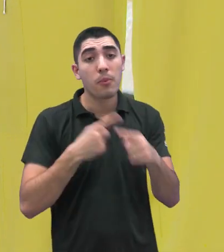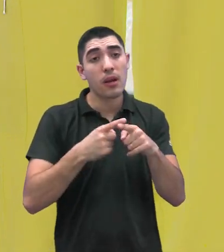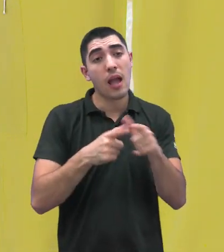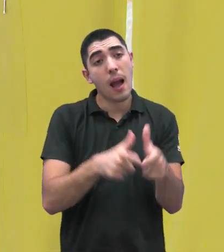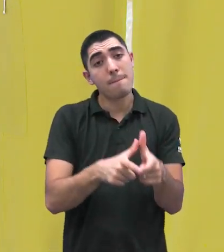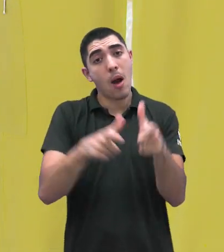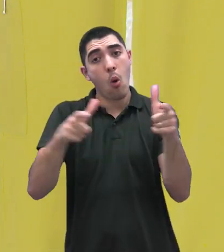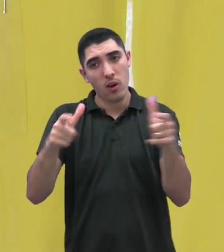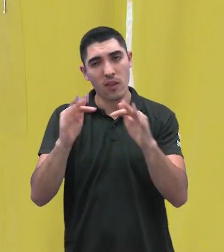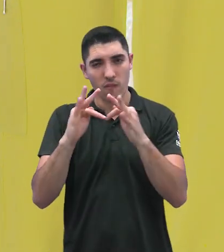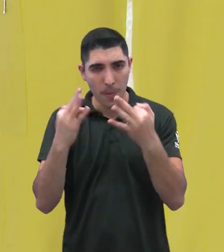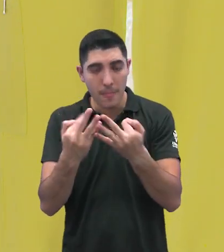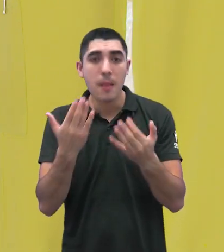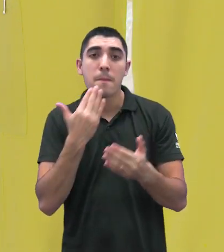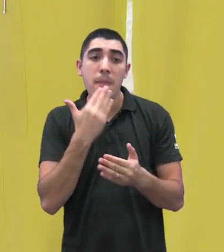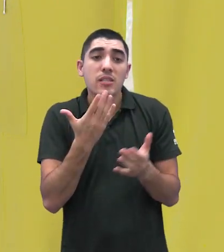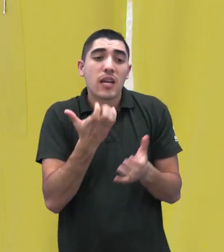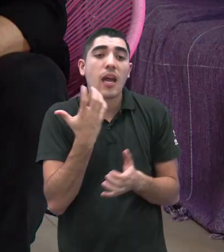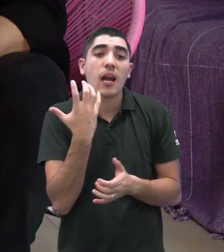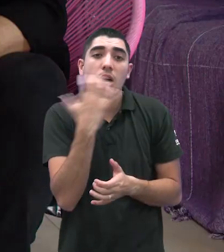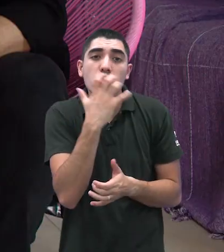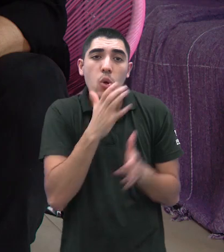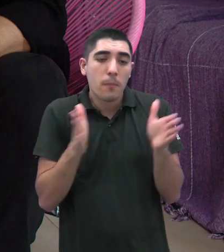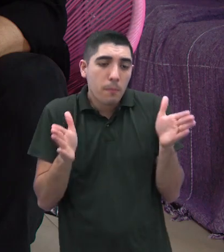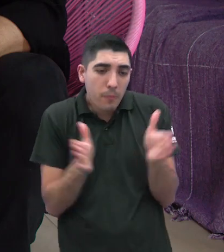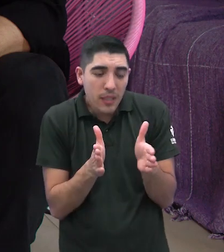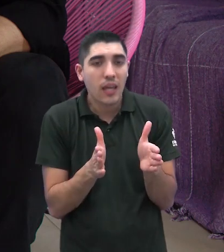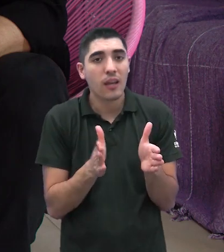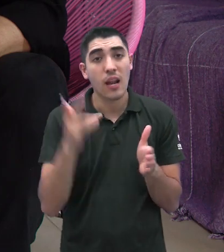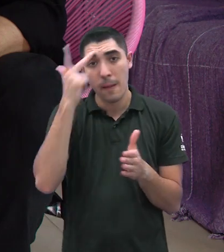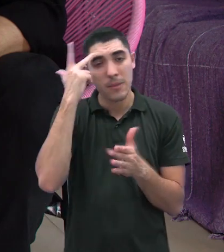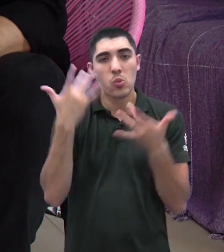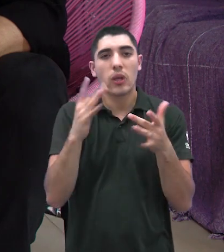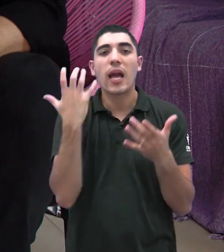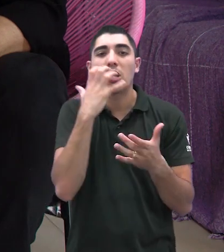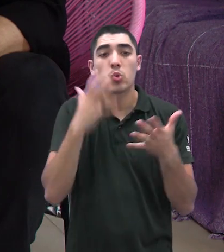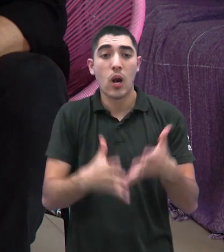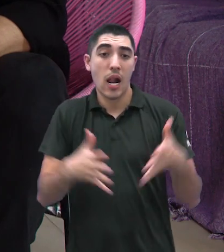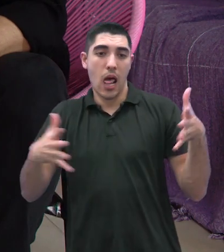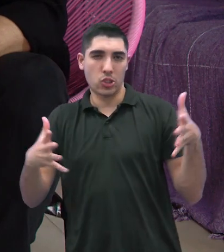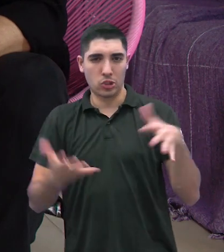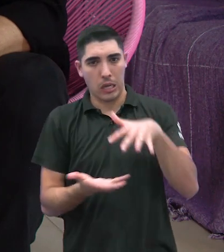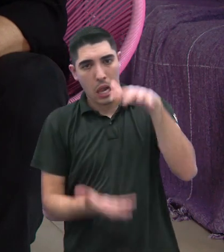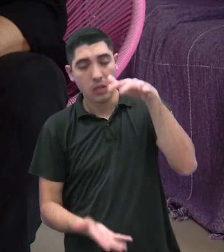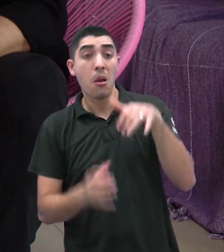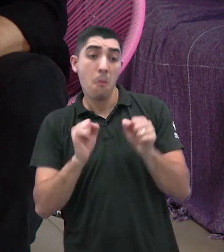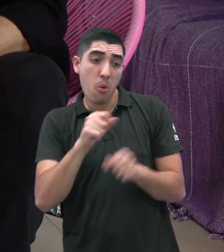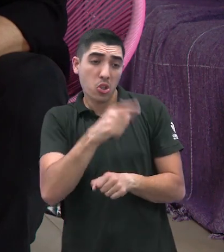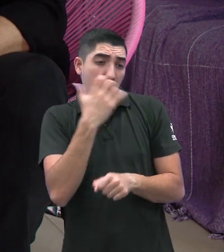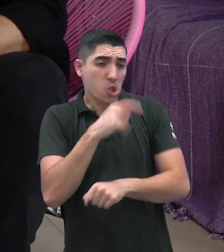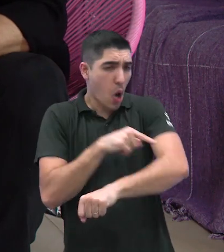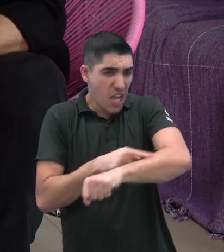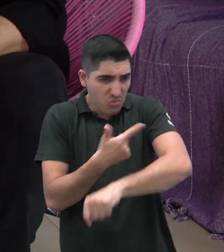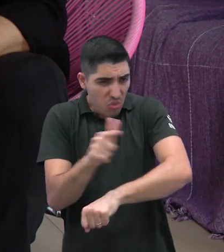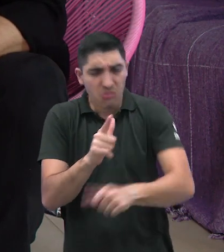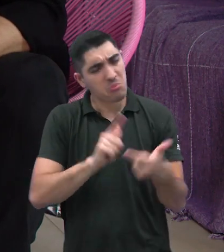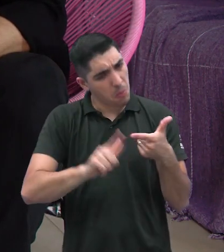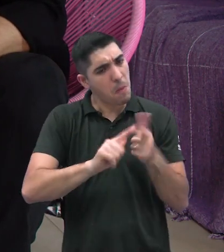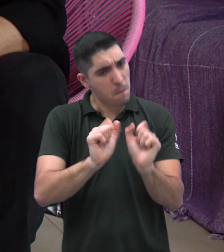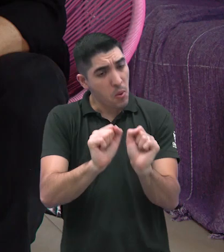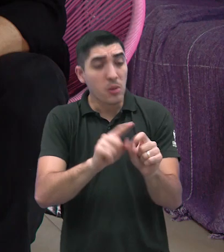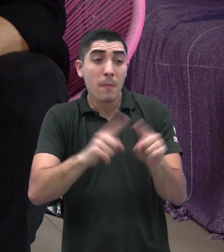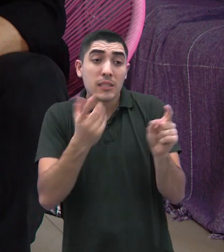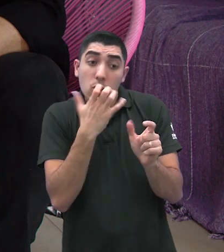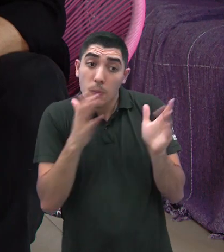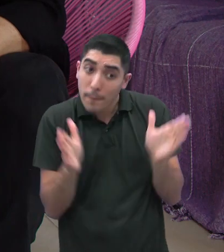preferem, na verdade, não é nem de raça, é o cachorro pequeno, né? As pessoas têm esse foco hoje de querer um cachorro pequeno. Pode até ser vira-lata, desde que seja pequeno. Os